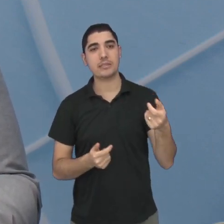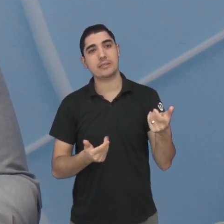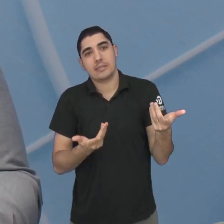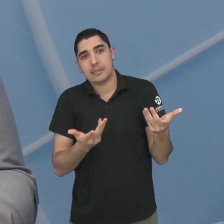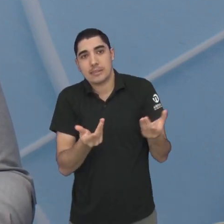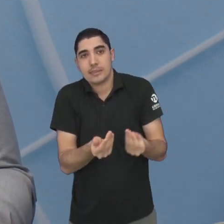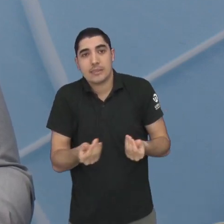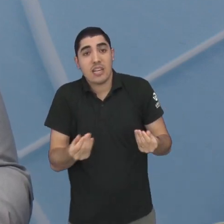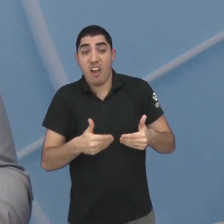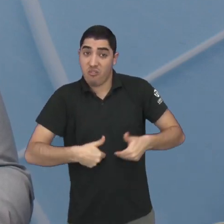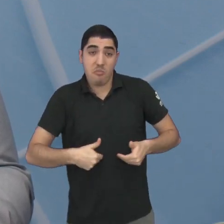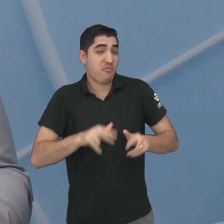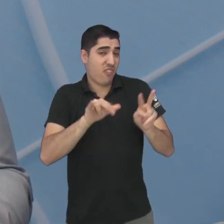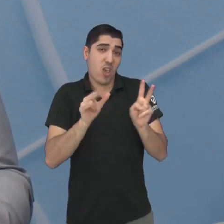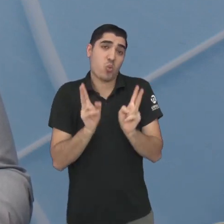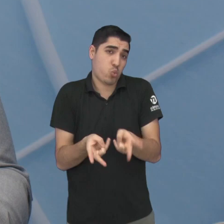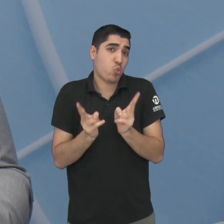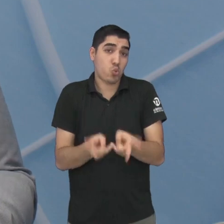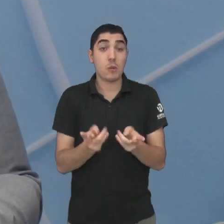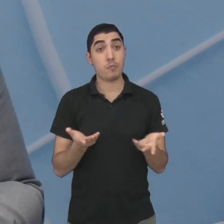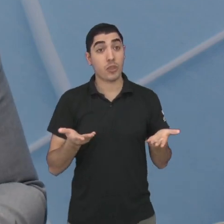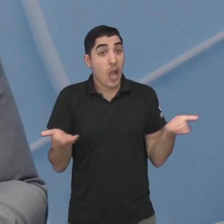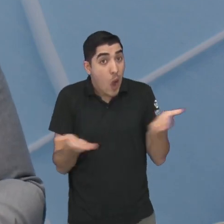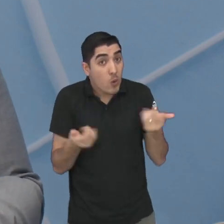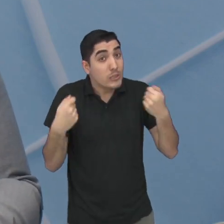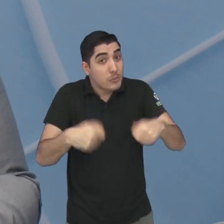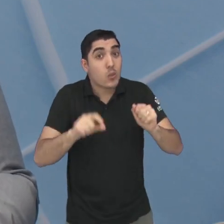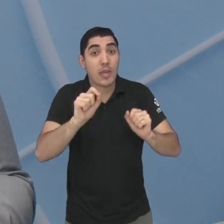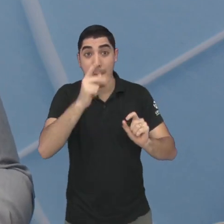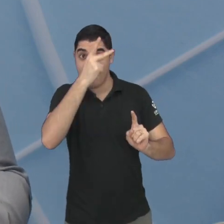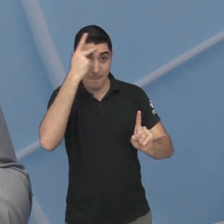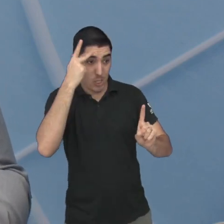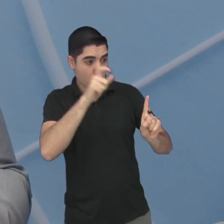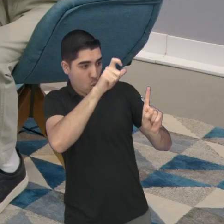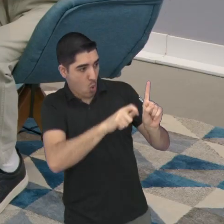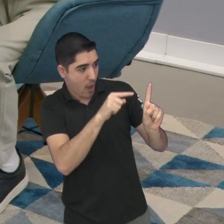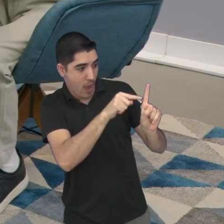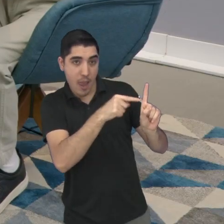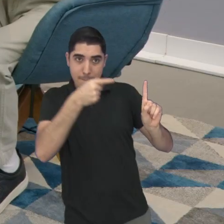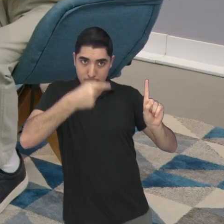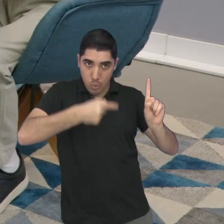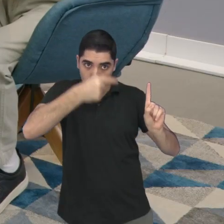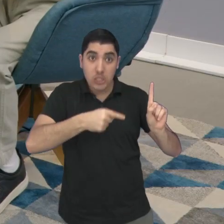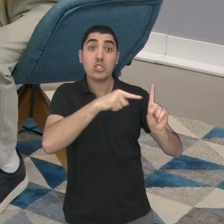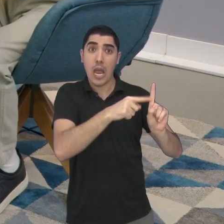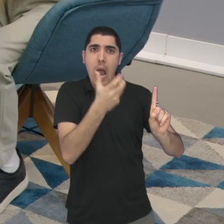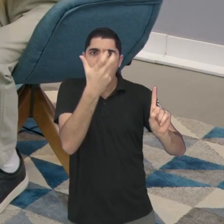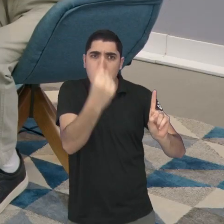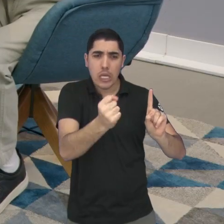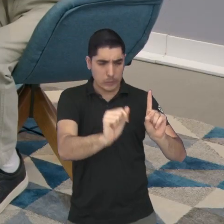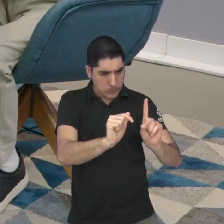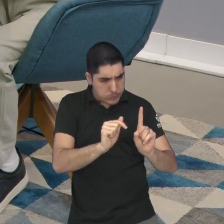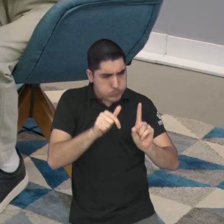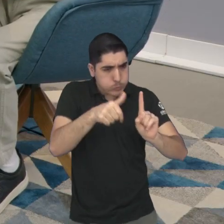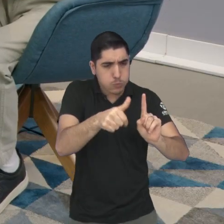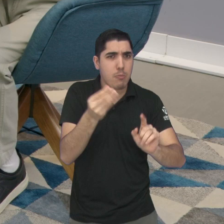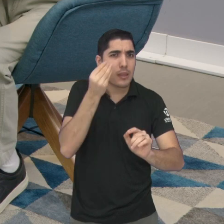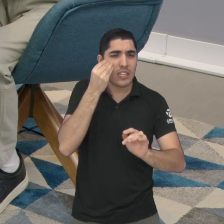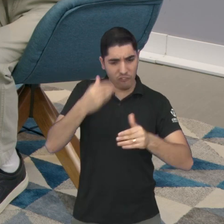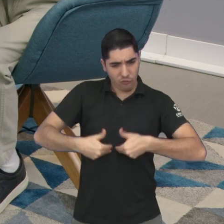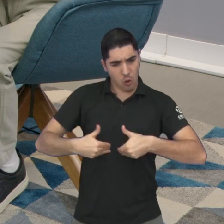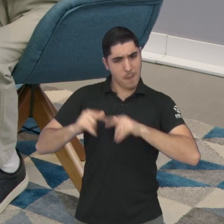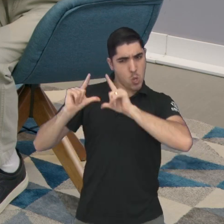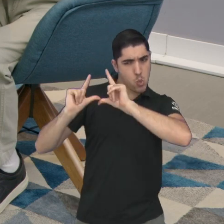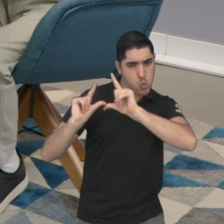nós temos políticos que estão empenhados de fato em resolver a questão da fome? Porque se estiverem, as nossas soluções vão para outro